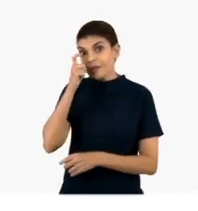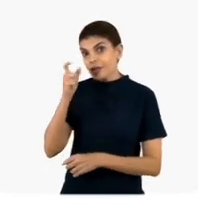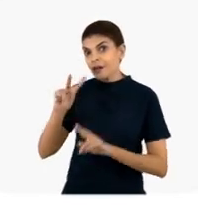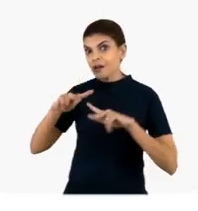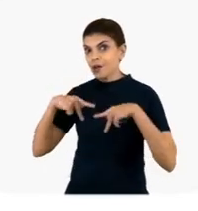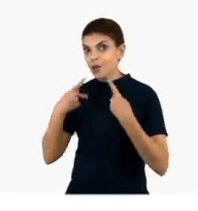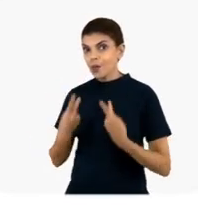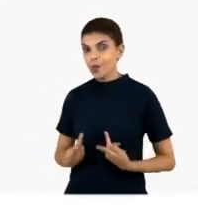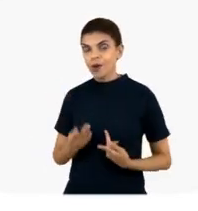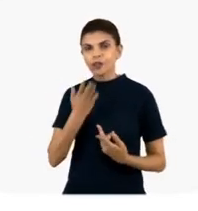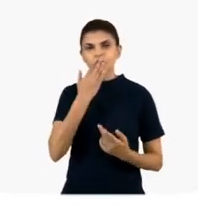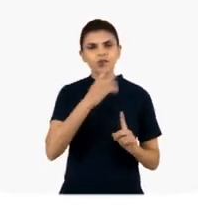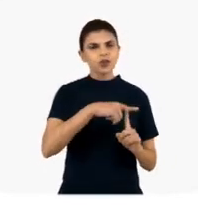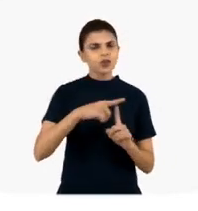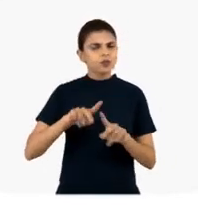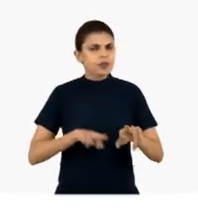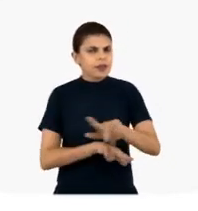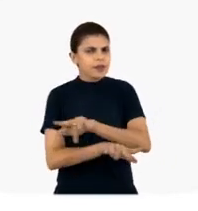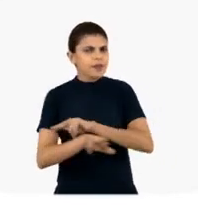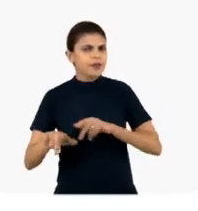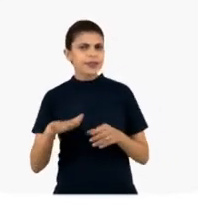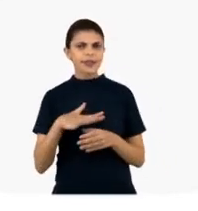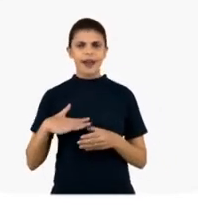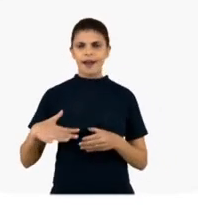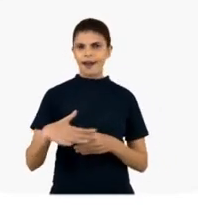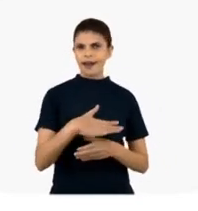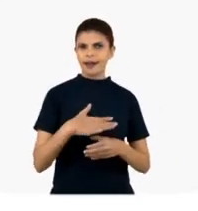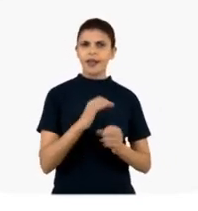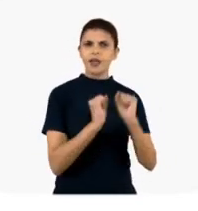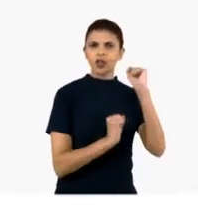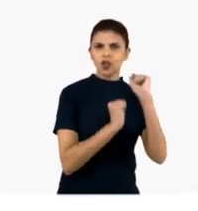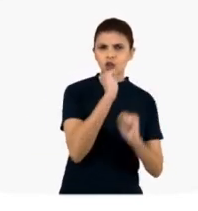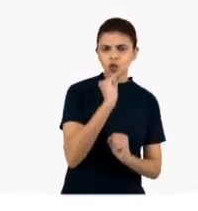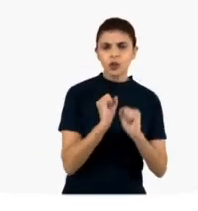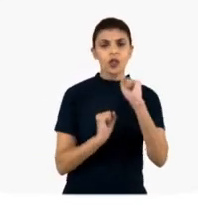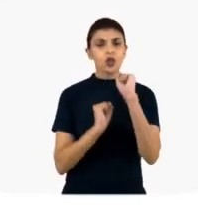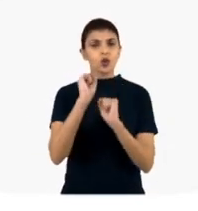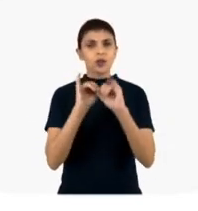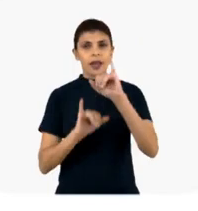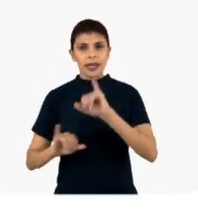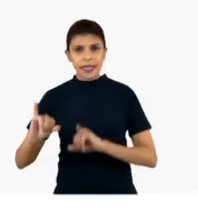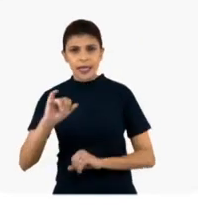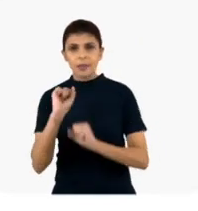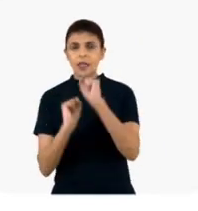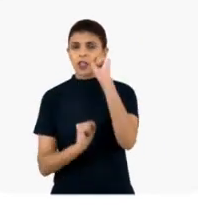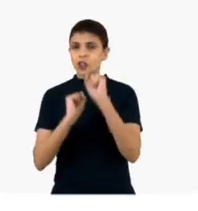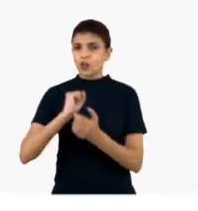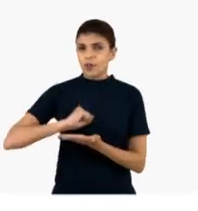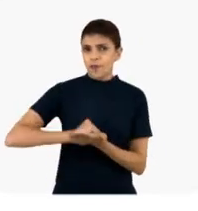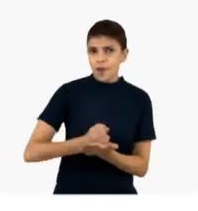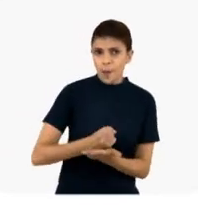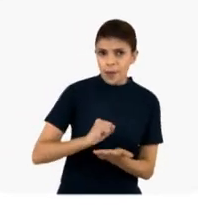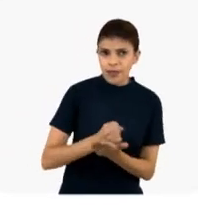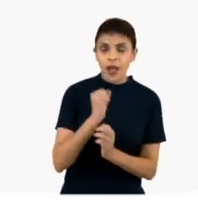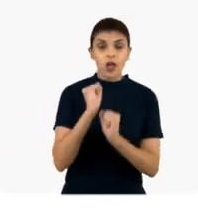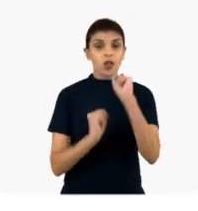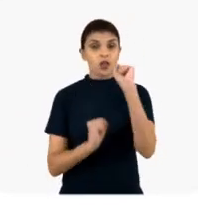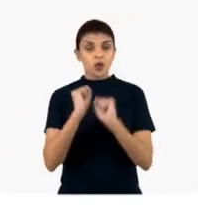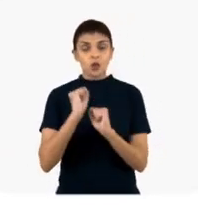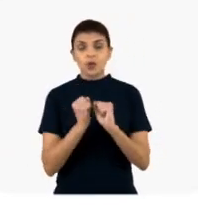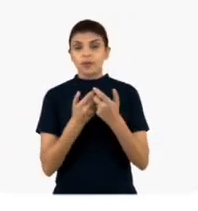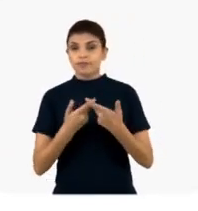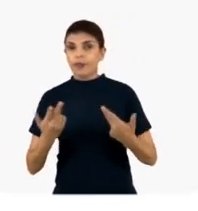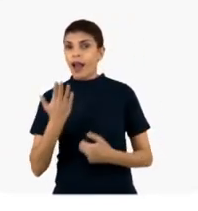produtos para diferentes áreas de interesse humano: indústria, indústria química, indústria farmacêutica,